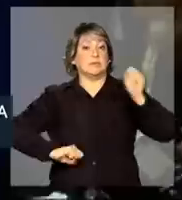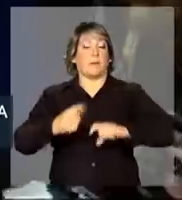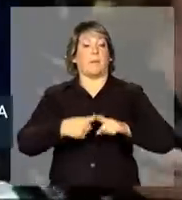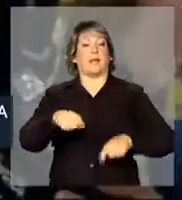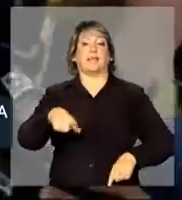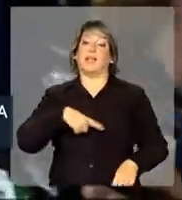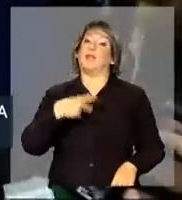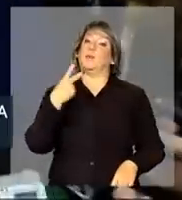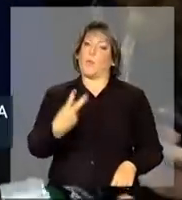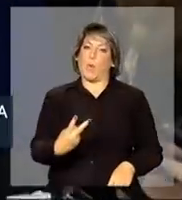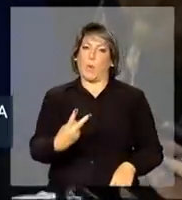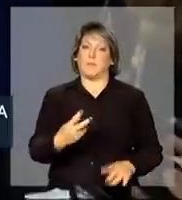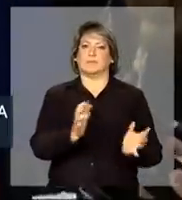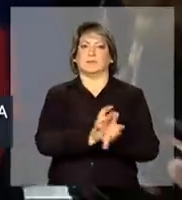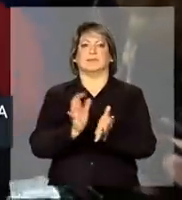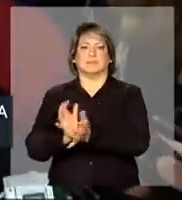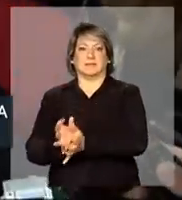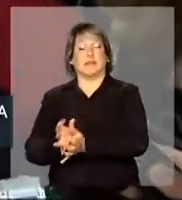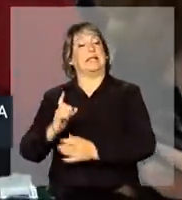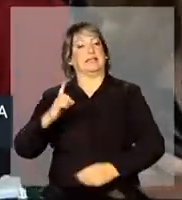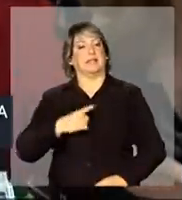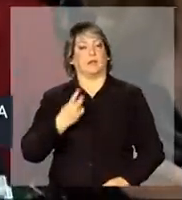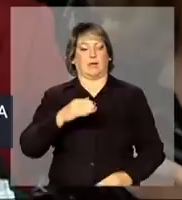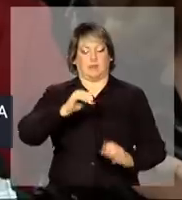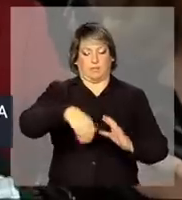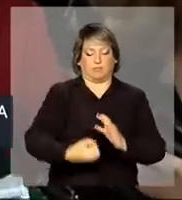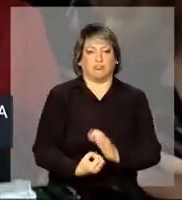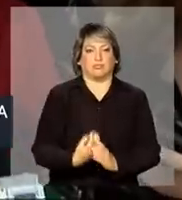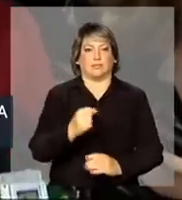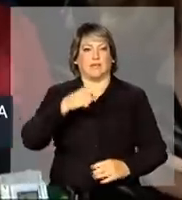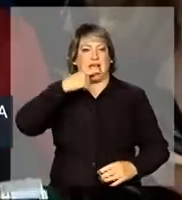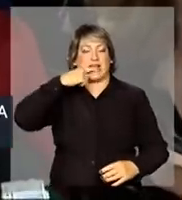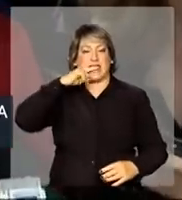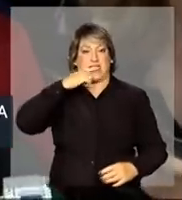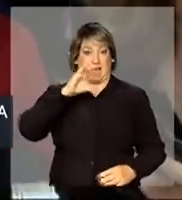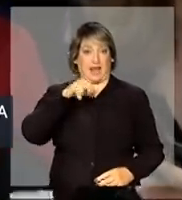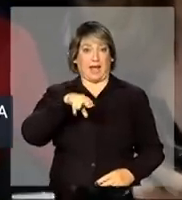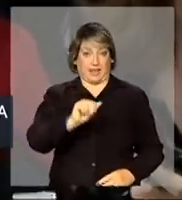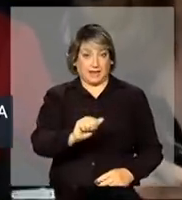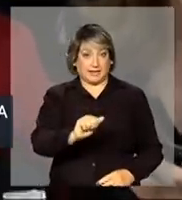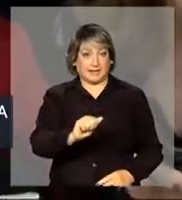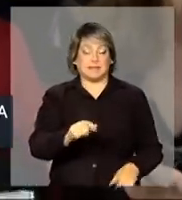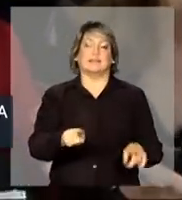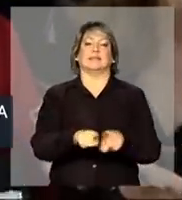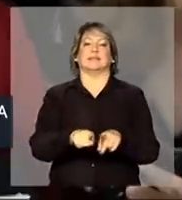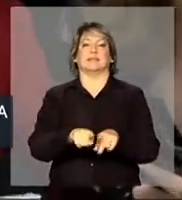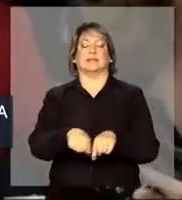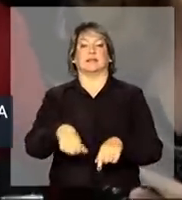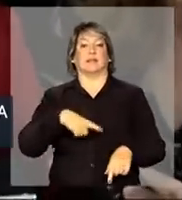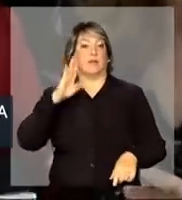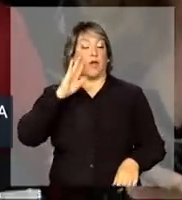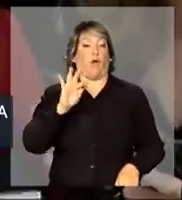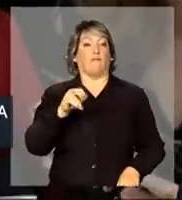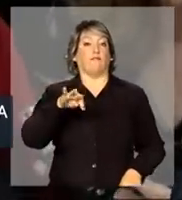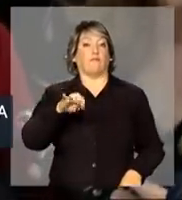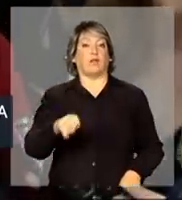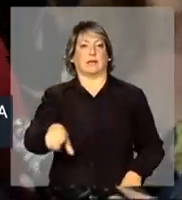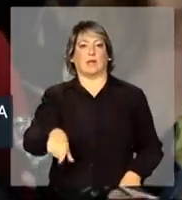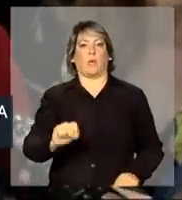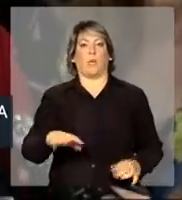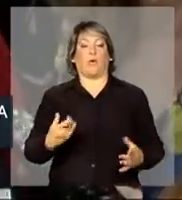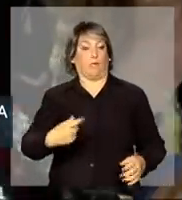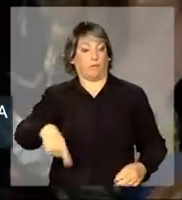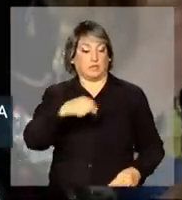dois aspectos. Tem o aspecto de plantação de cana, que é, vamos dizer assim, a fonte do qual